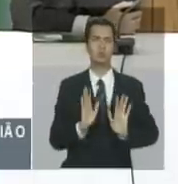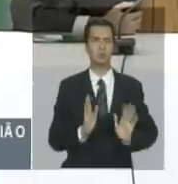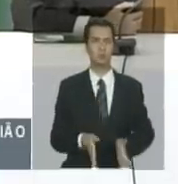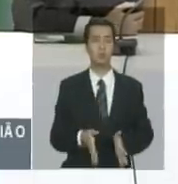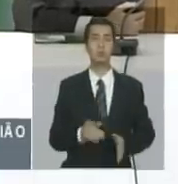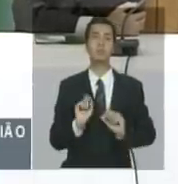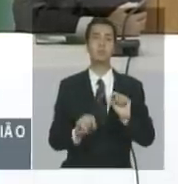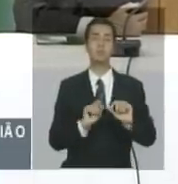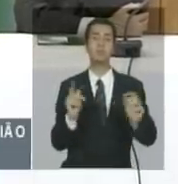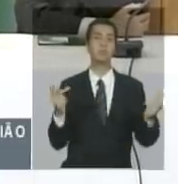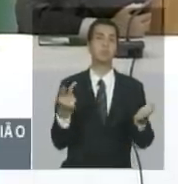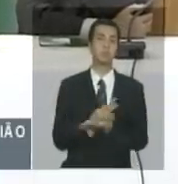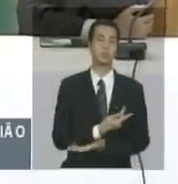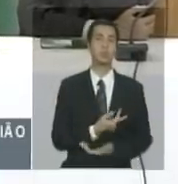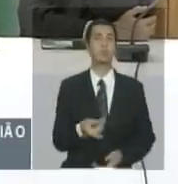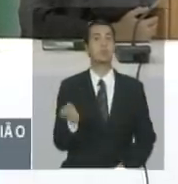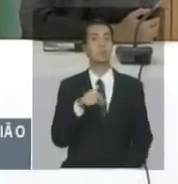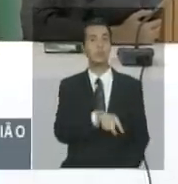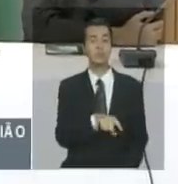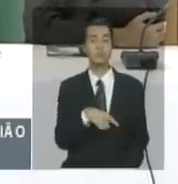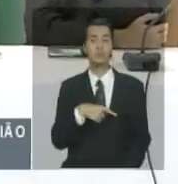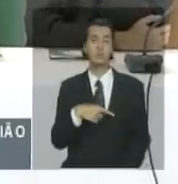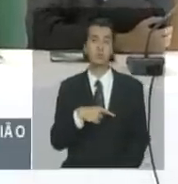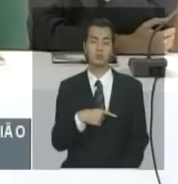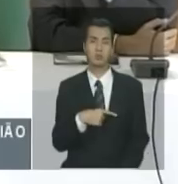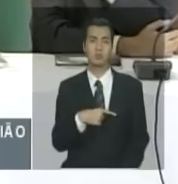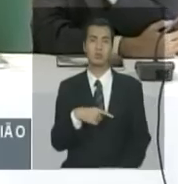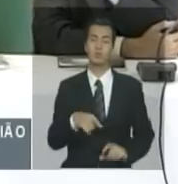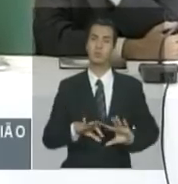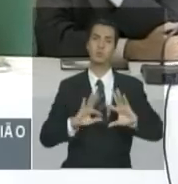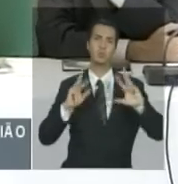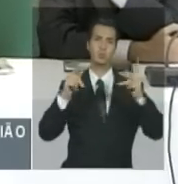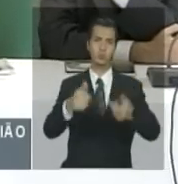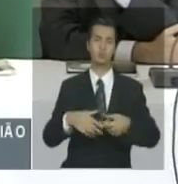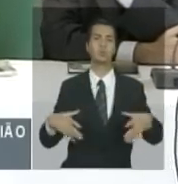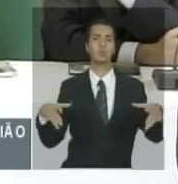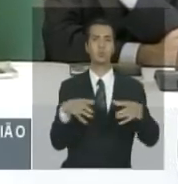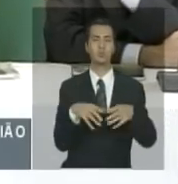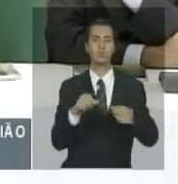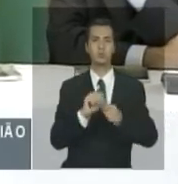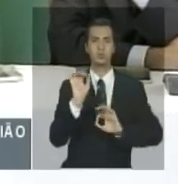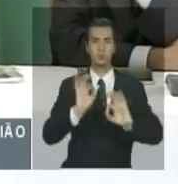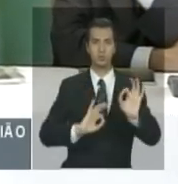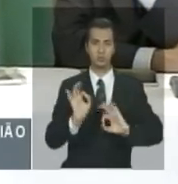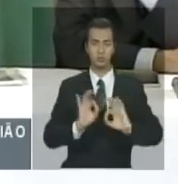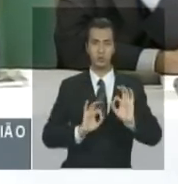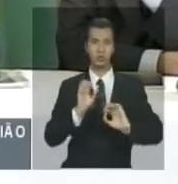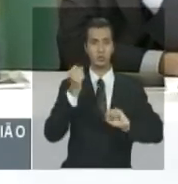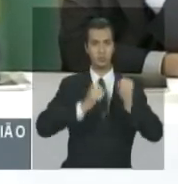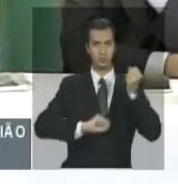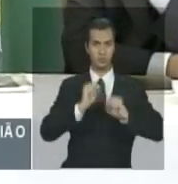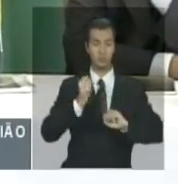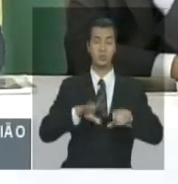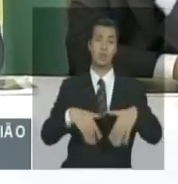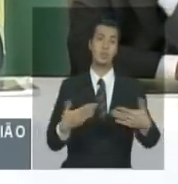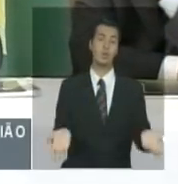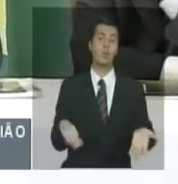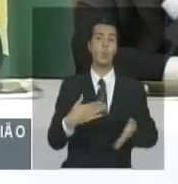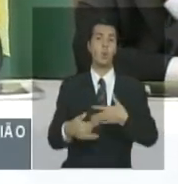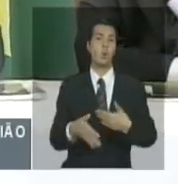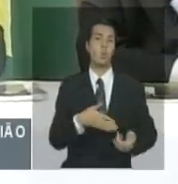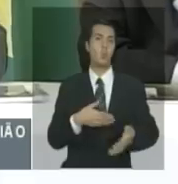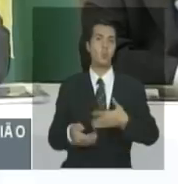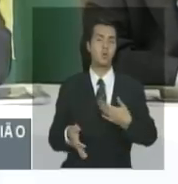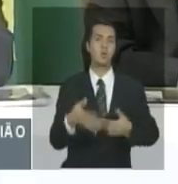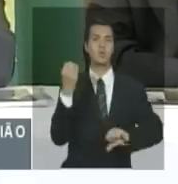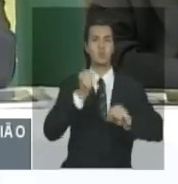ela está facultada para todo o setor produtivo industrial. Qualquer segmento industrial